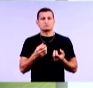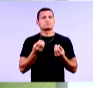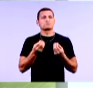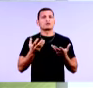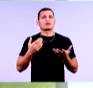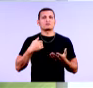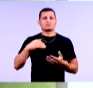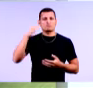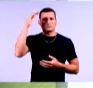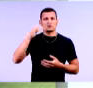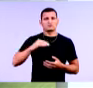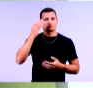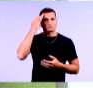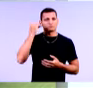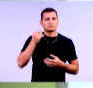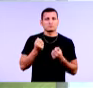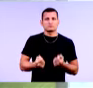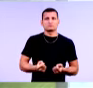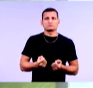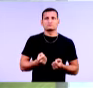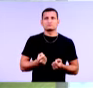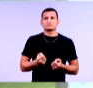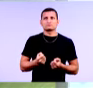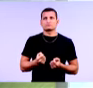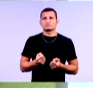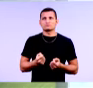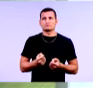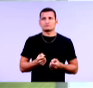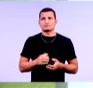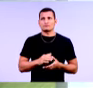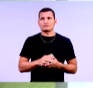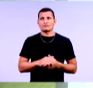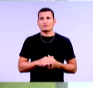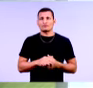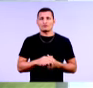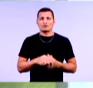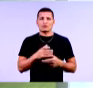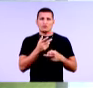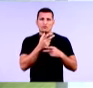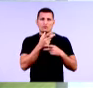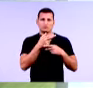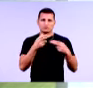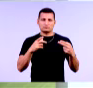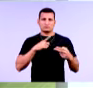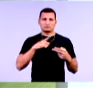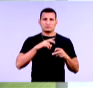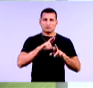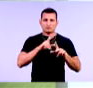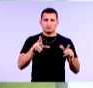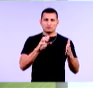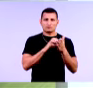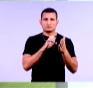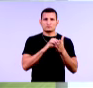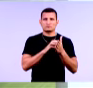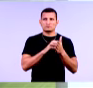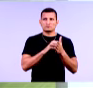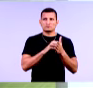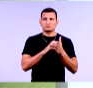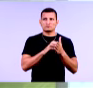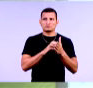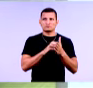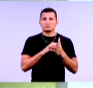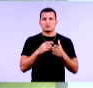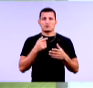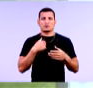quer saber meu peso? Até uma afronta. Então, apesar de um determinado objeto ter várias características, em um determinado momento eu